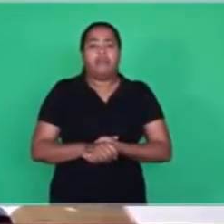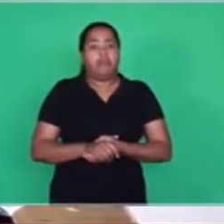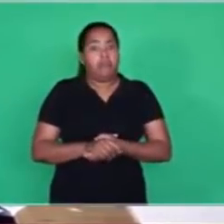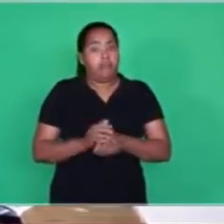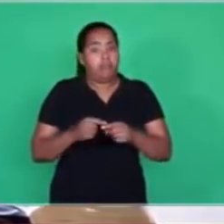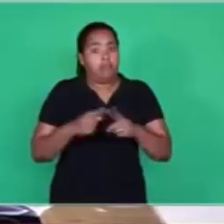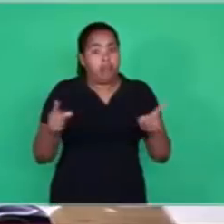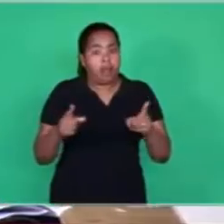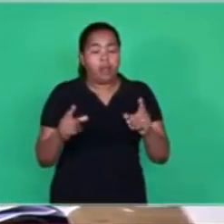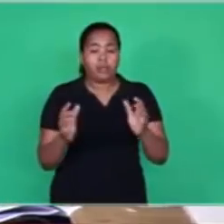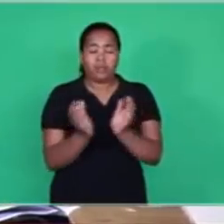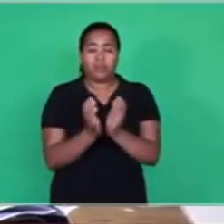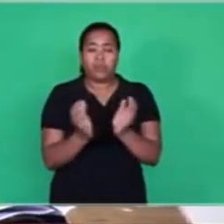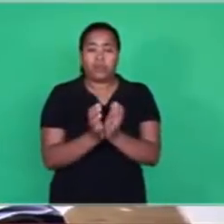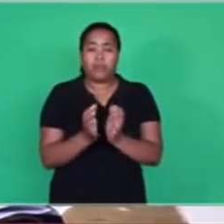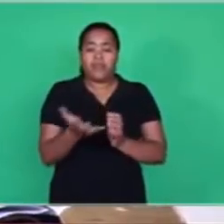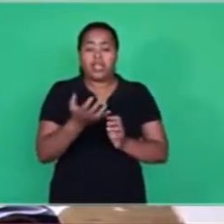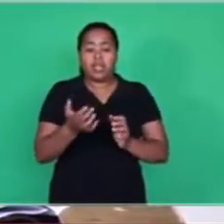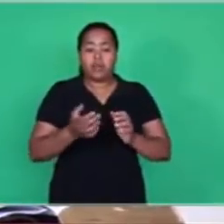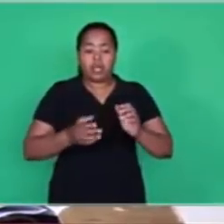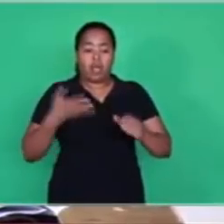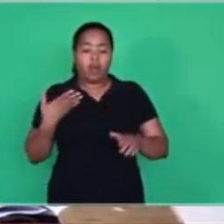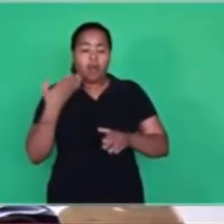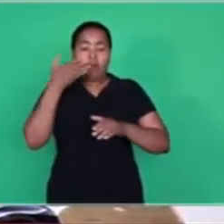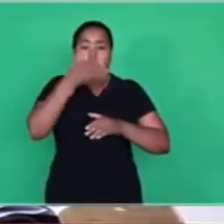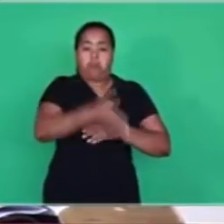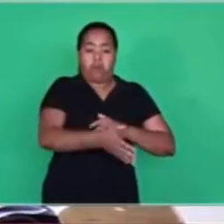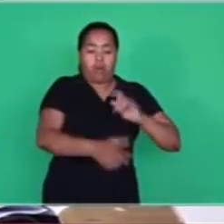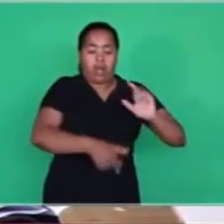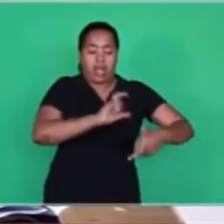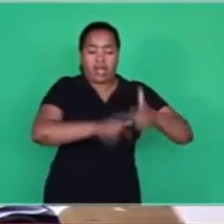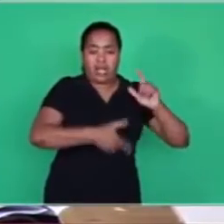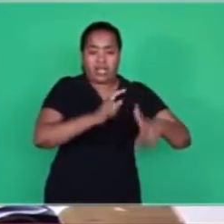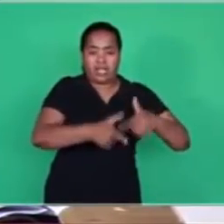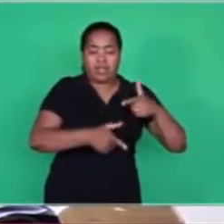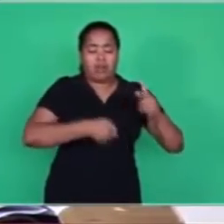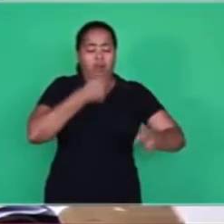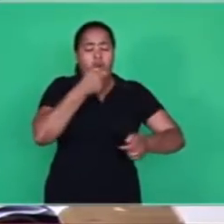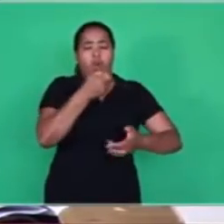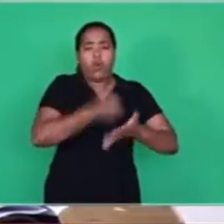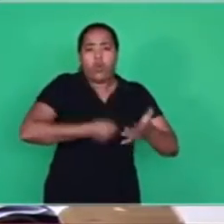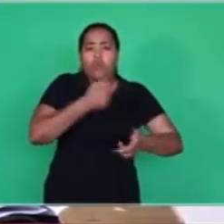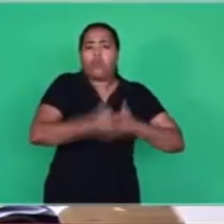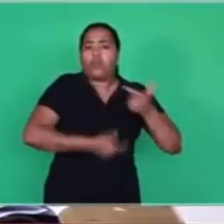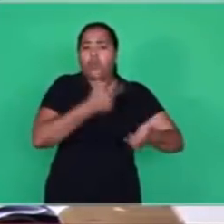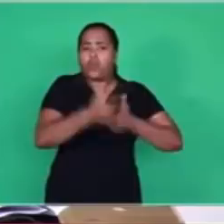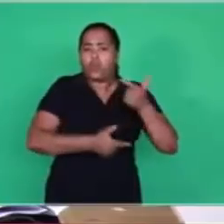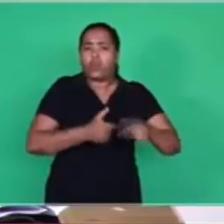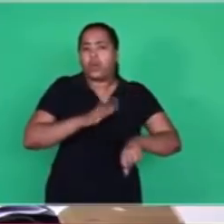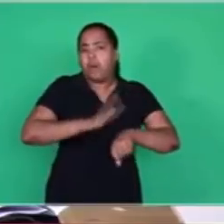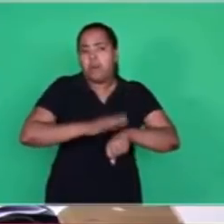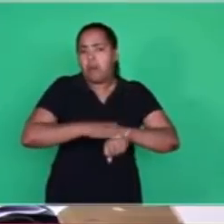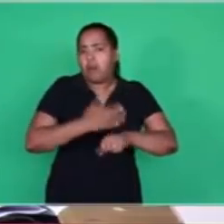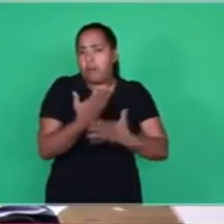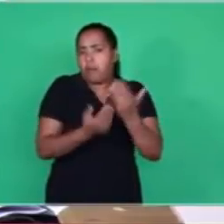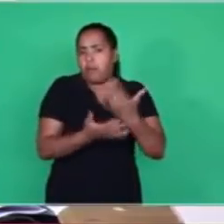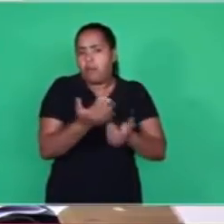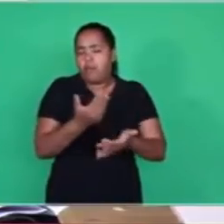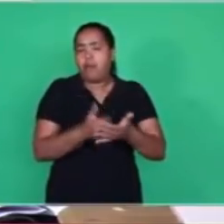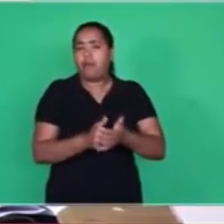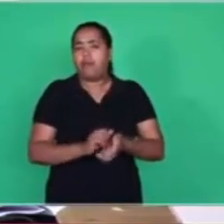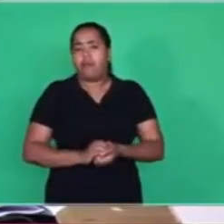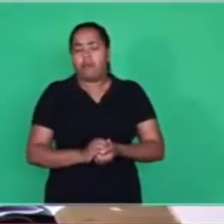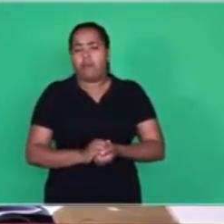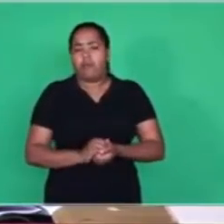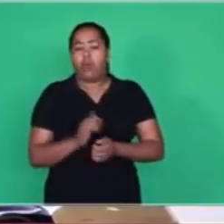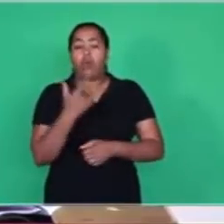Mas a turma vai querer entrar em Israel na mão. E eles vão ser atingidos com esta praga. Então, diz assim, os